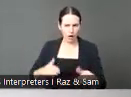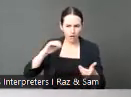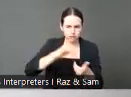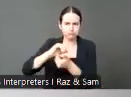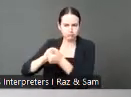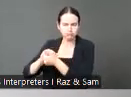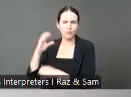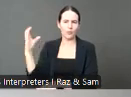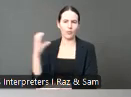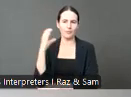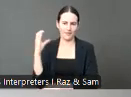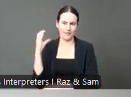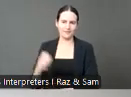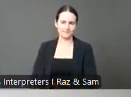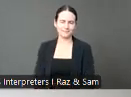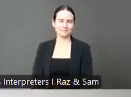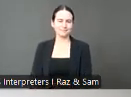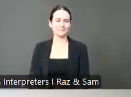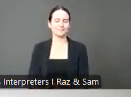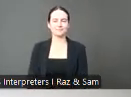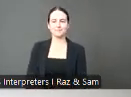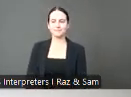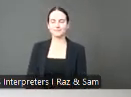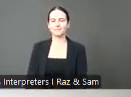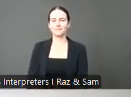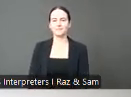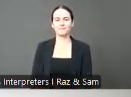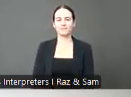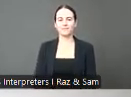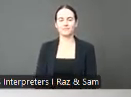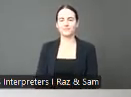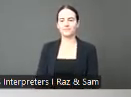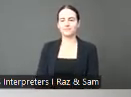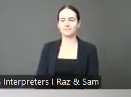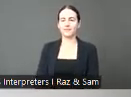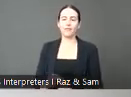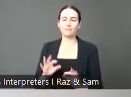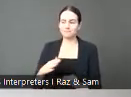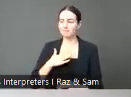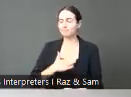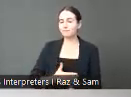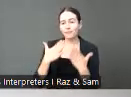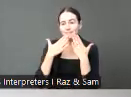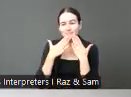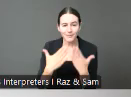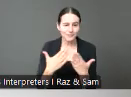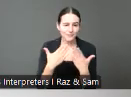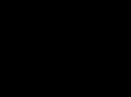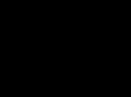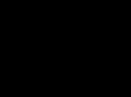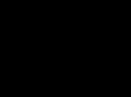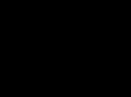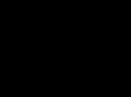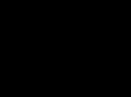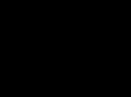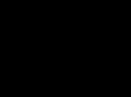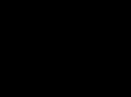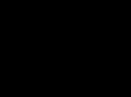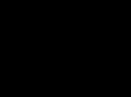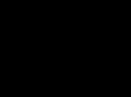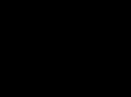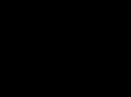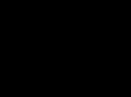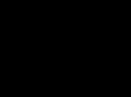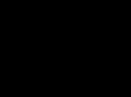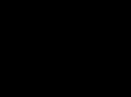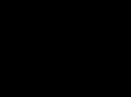Colômbia. Com isso, simplesmente quero agradecer-lhes a atenção e dizer-lhes ao Dr. Jarbas e a